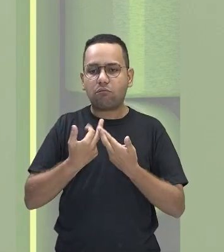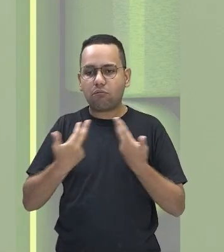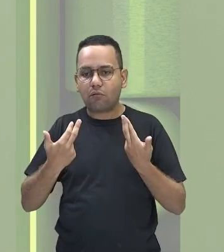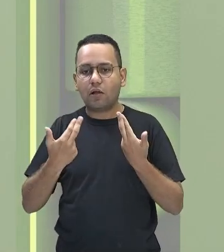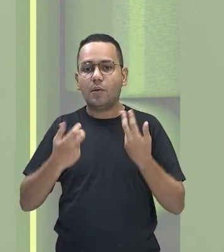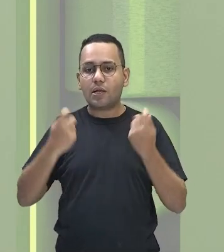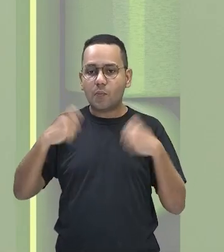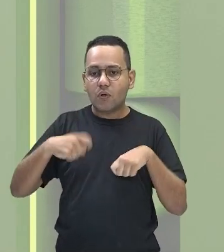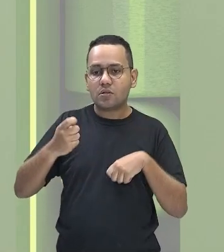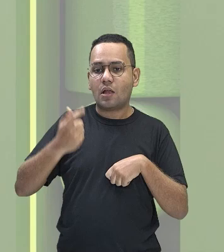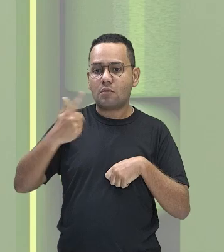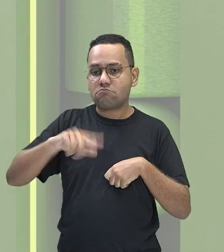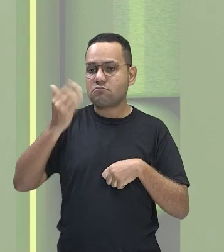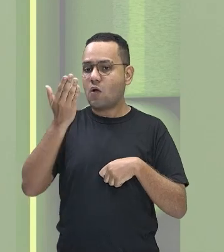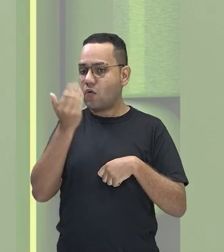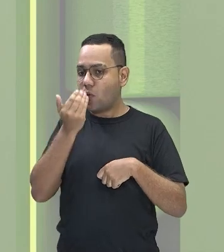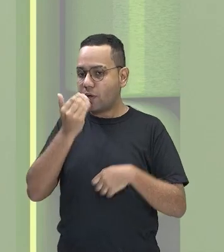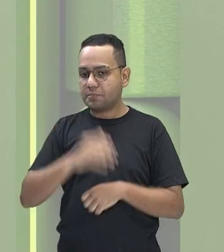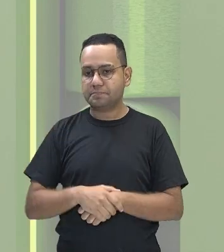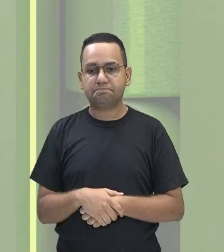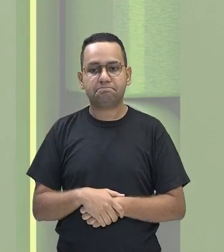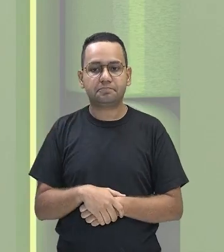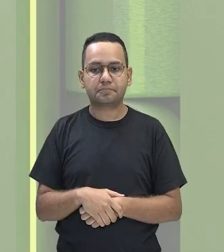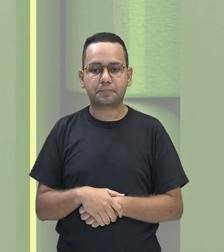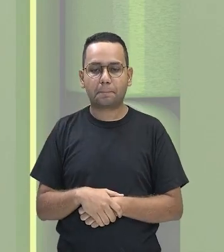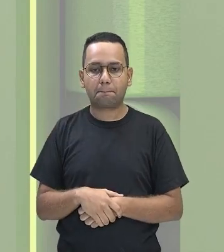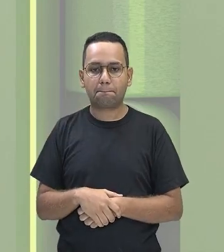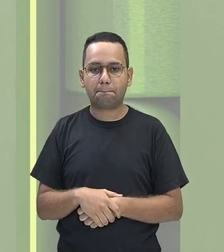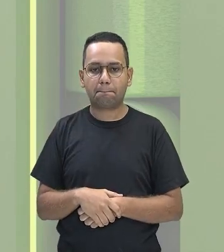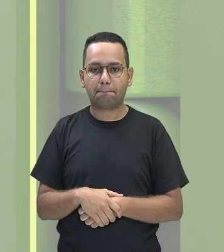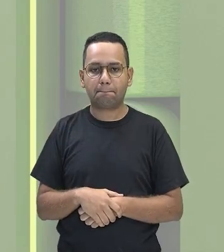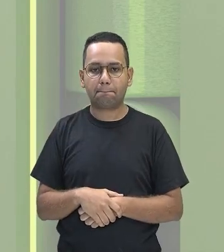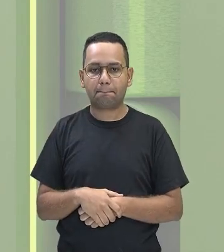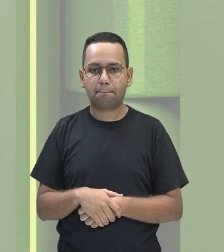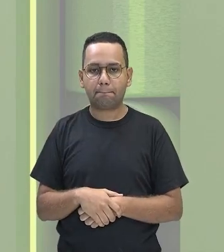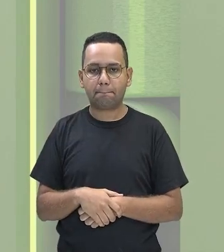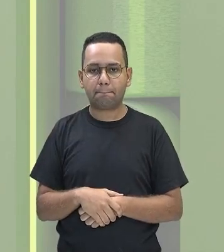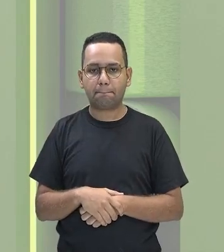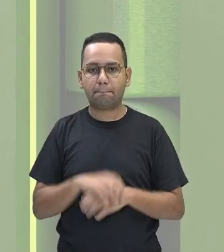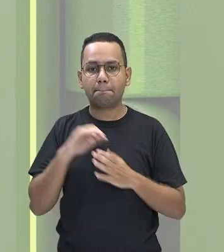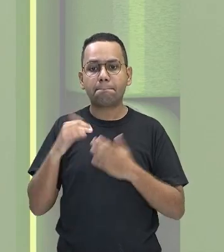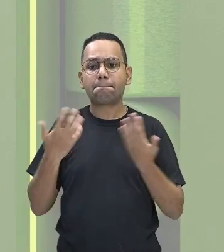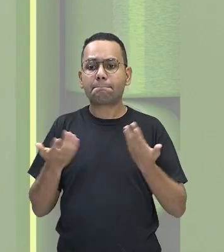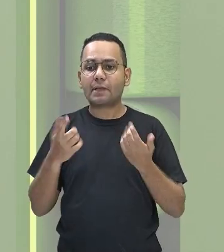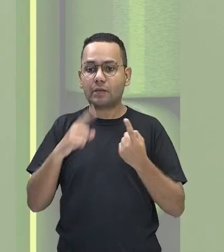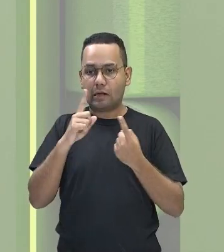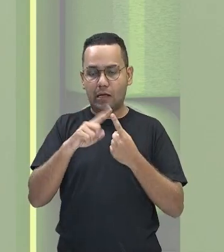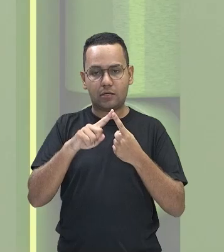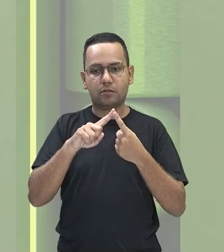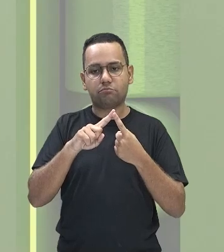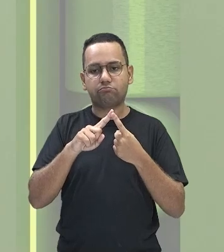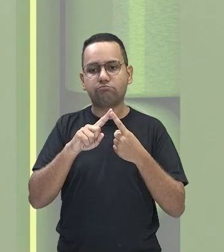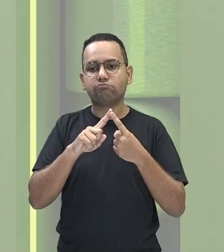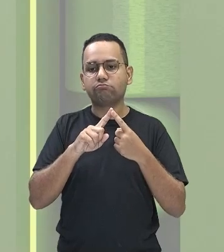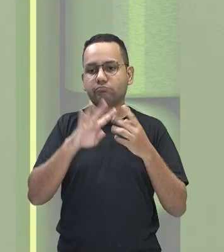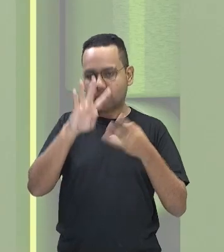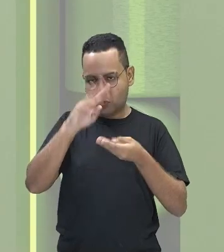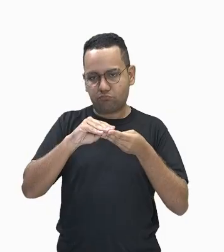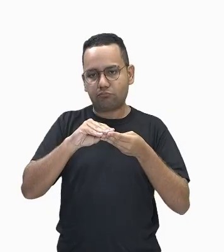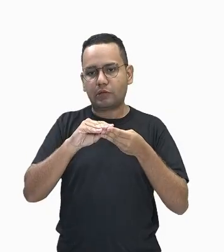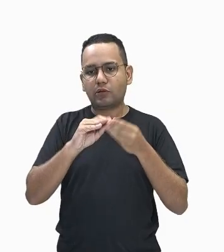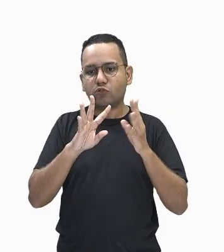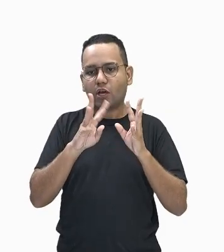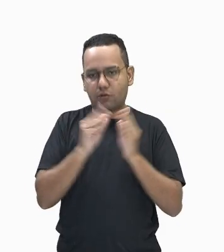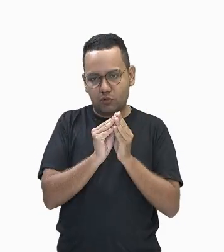se alimentar novamente. Bem, com isso a gente fecha a parte de tecido epitelial e a gente passa agora a falar sobre